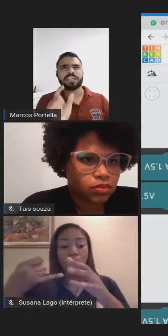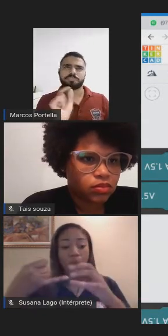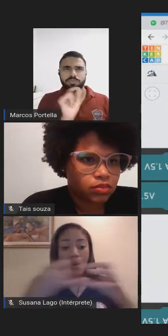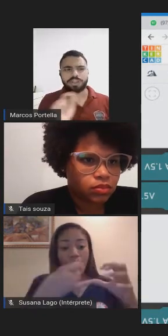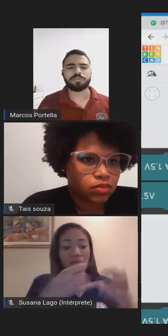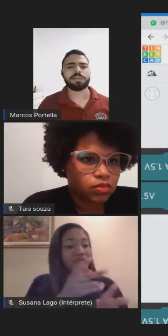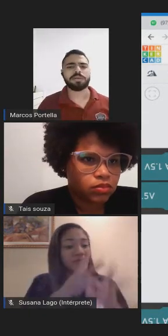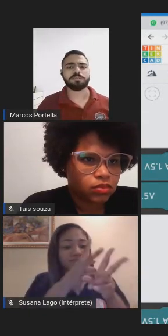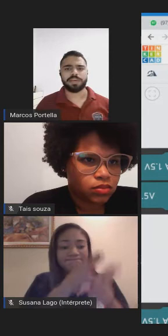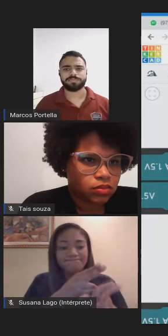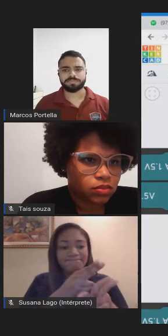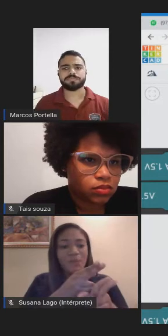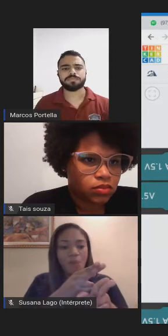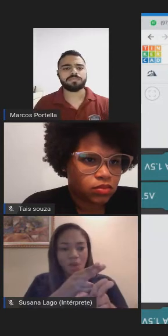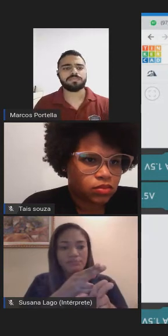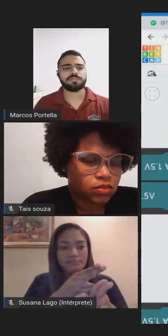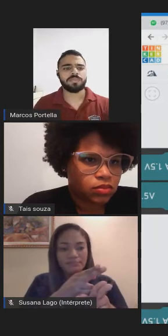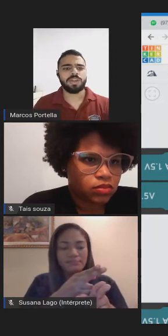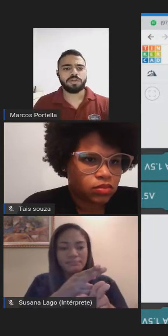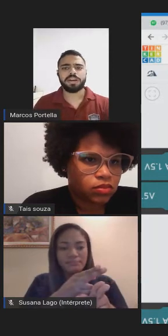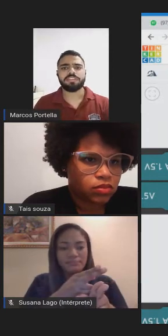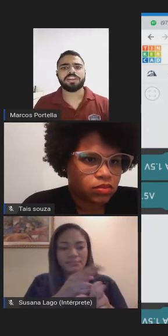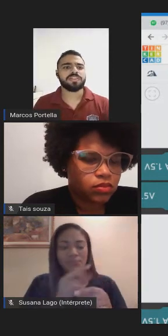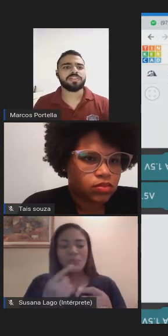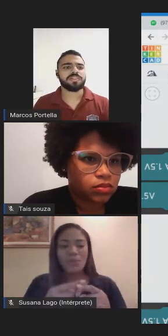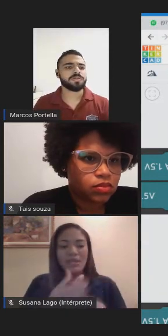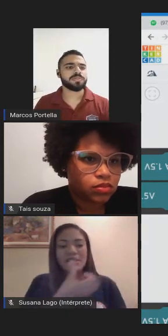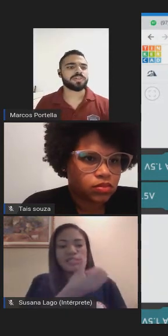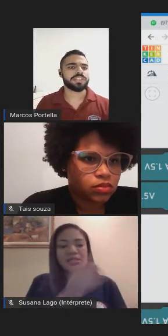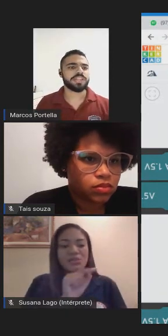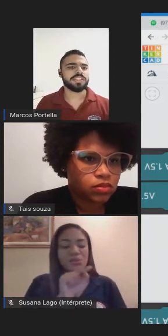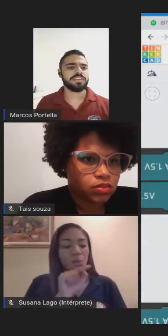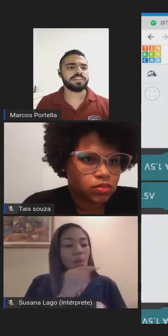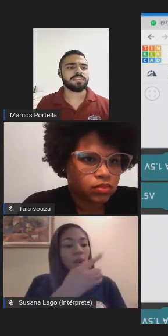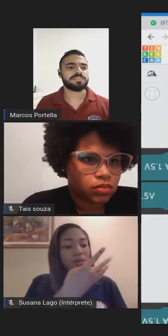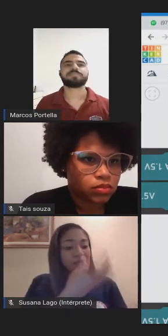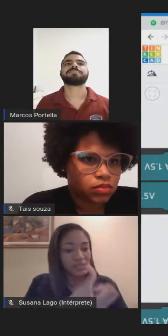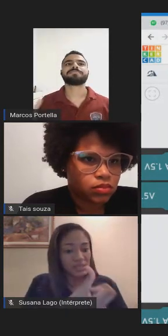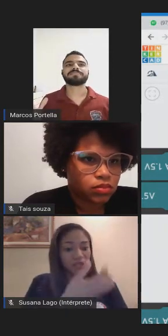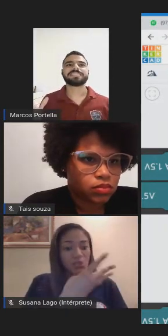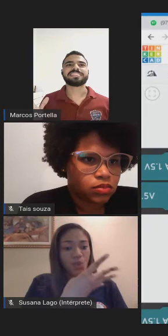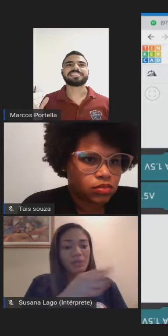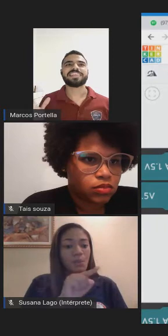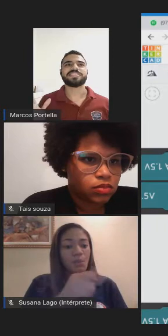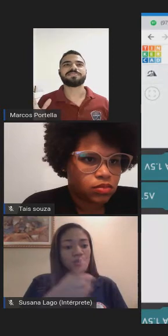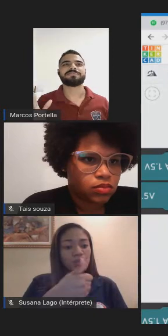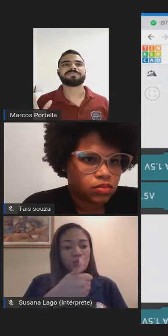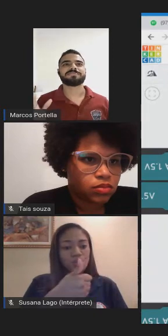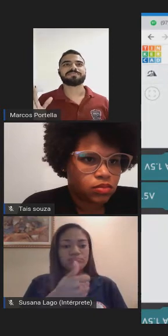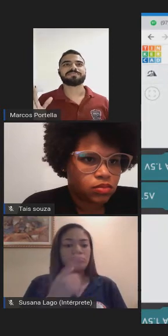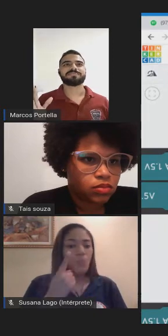O 6,41 mA. Bora ver? 1, 2, 3 e...